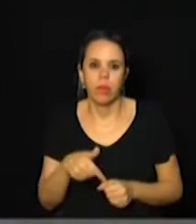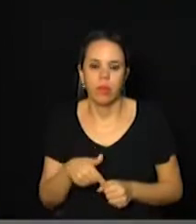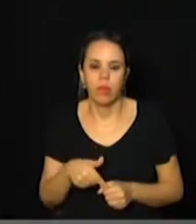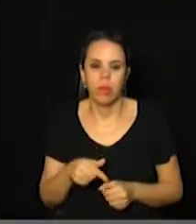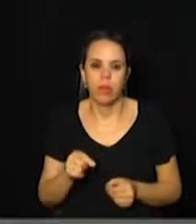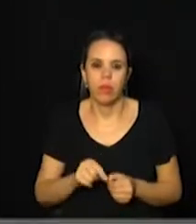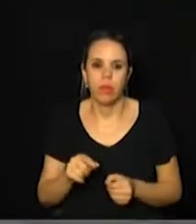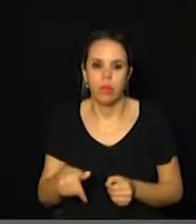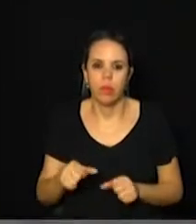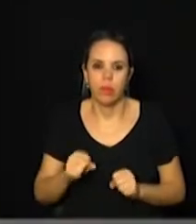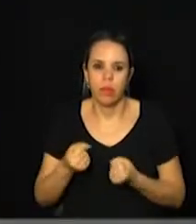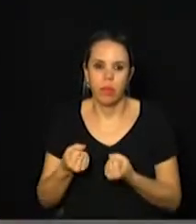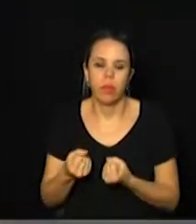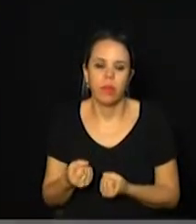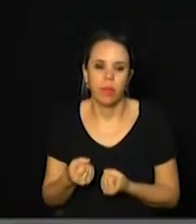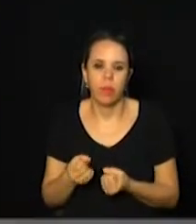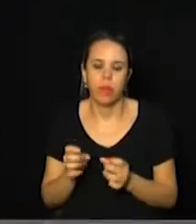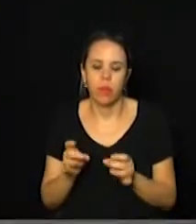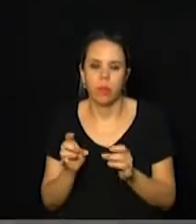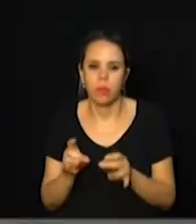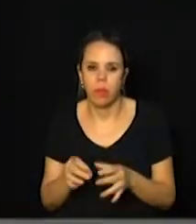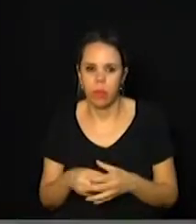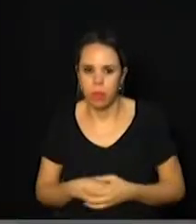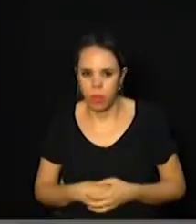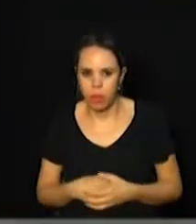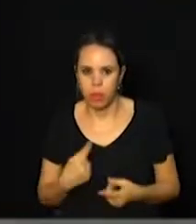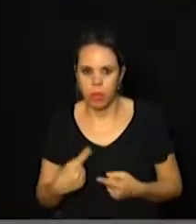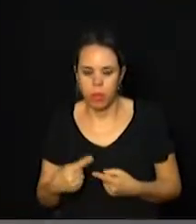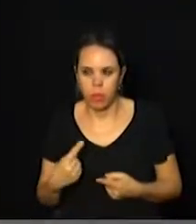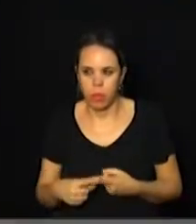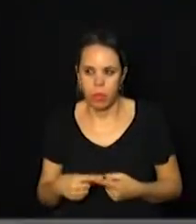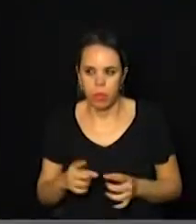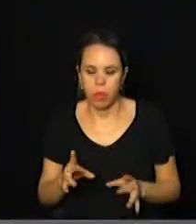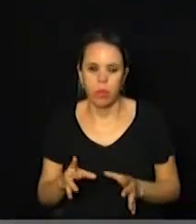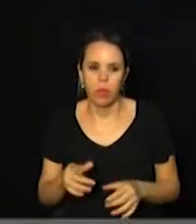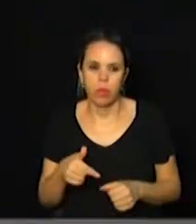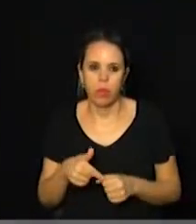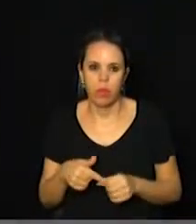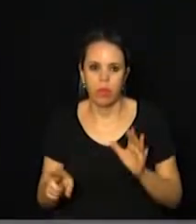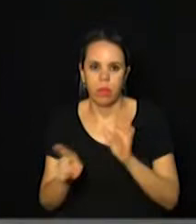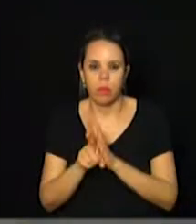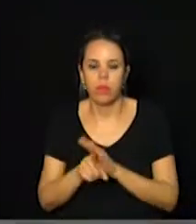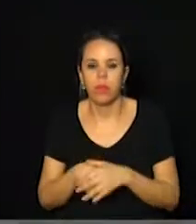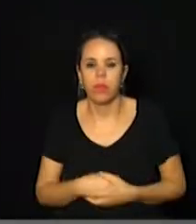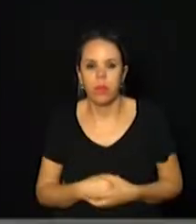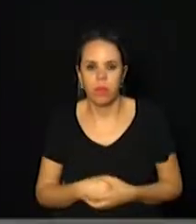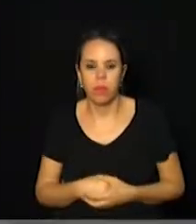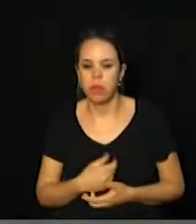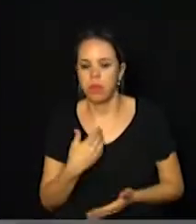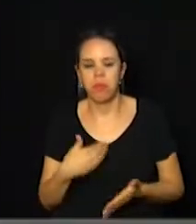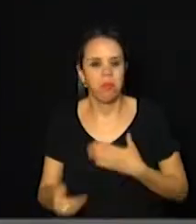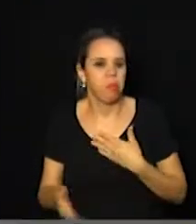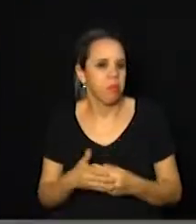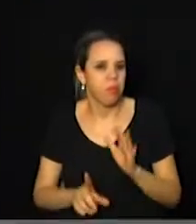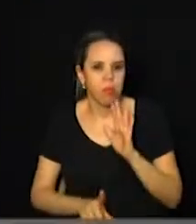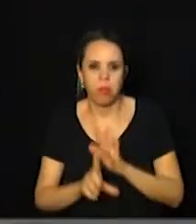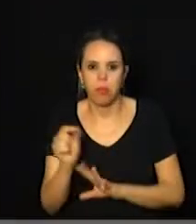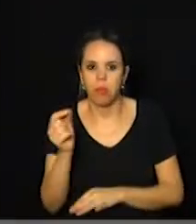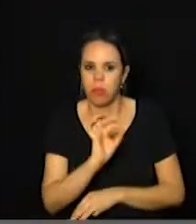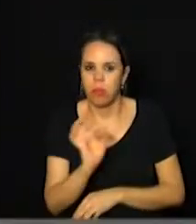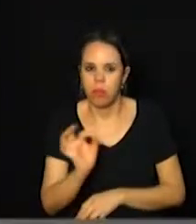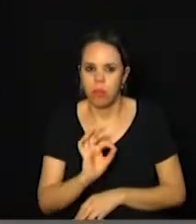nós temos que fazer aqui uma defesa também da revenda porque eu já vendedores ficou motivo os donos de postos não estão tendo um lucro não